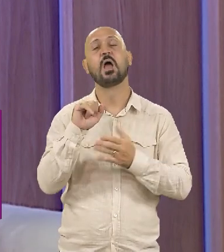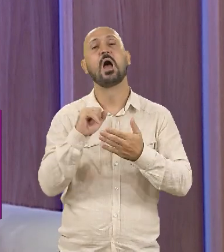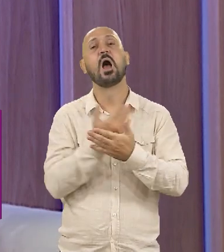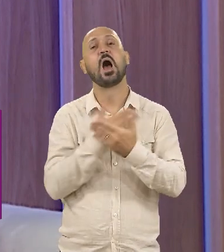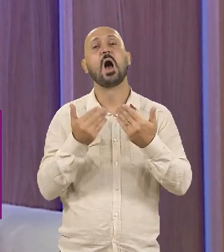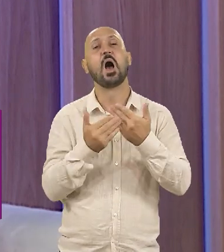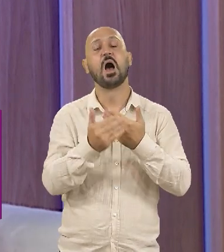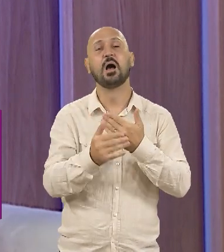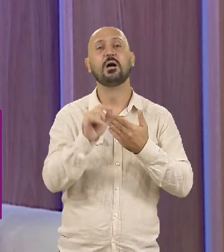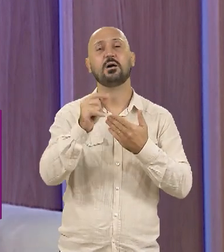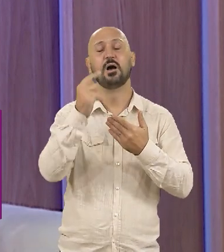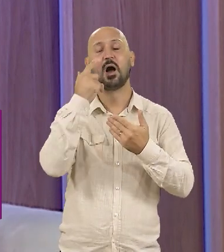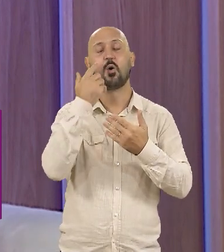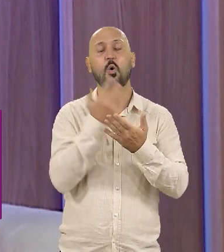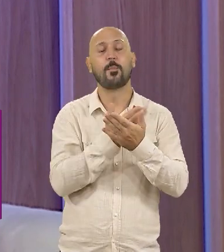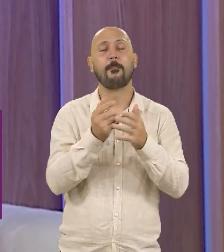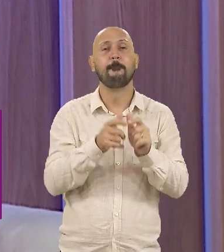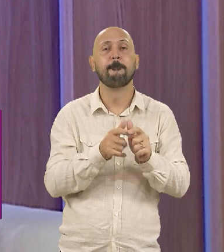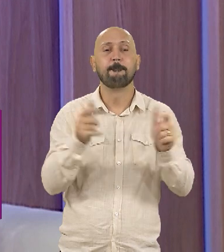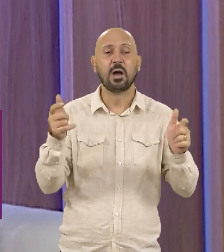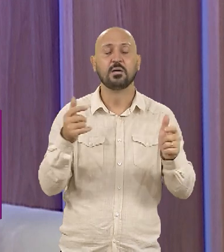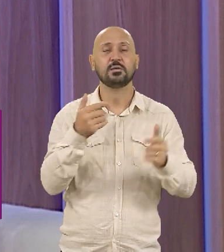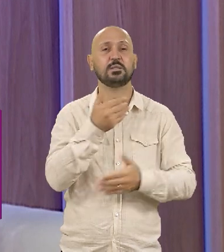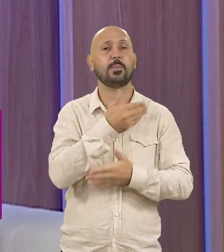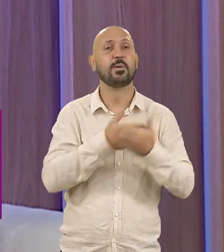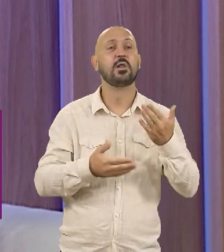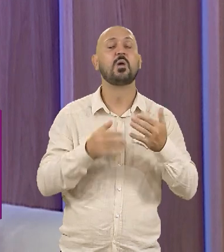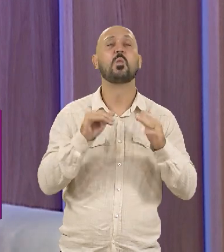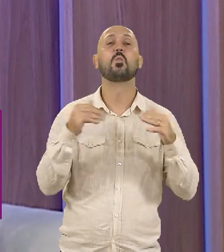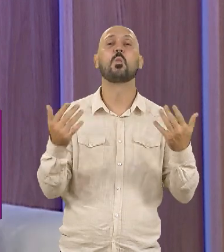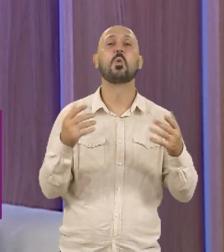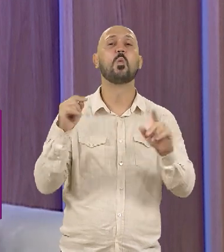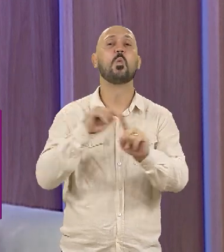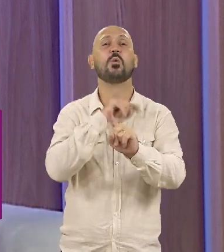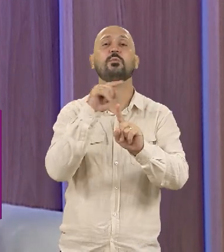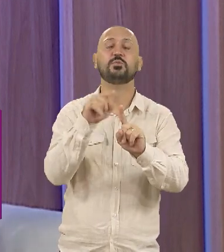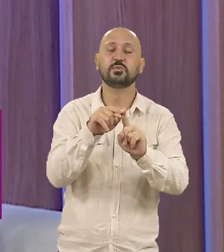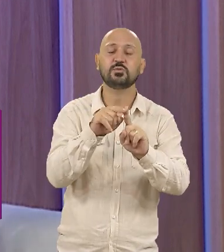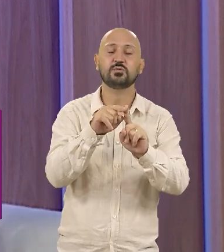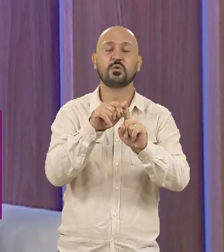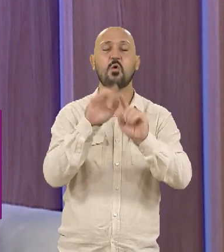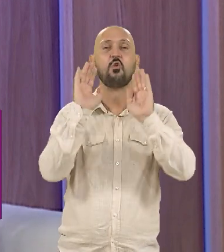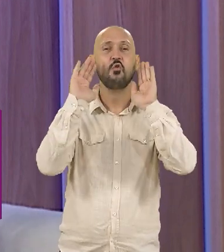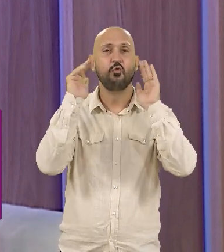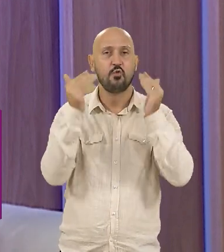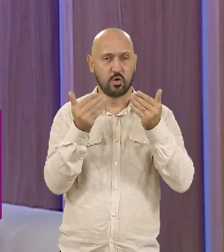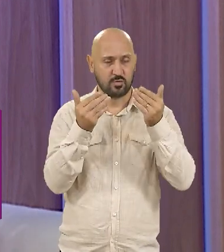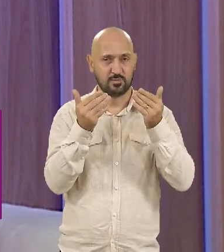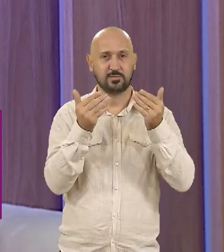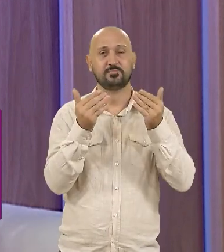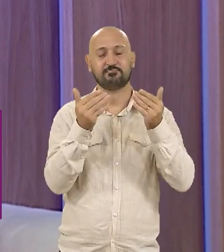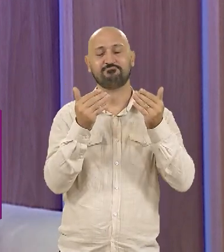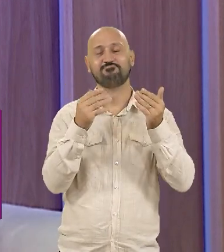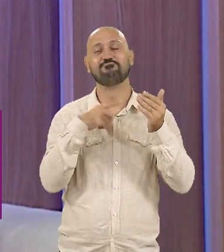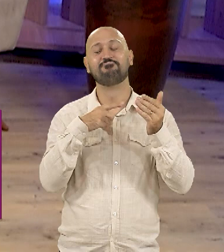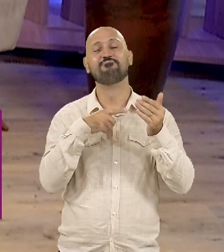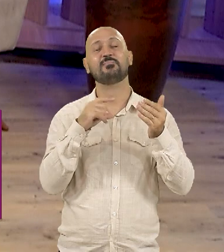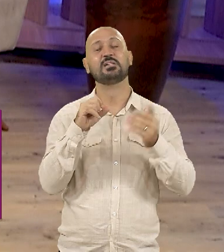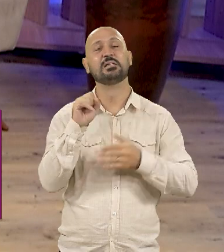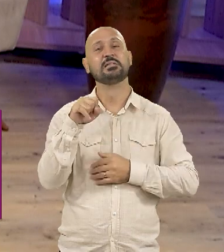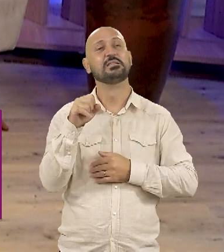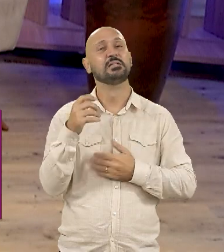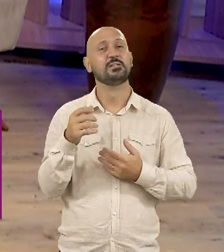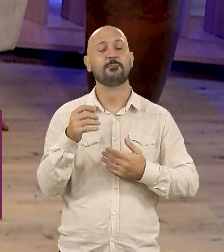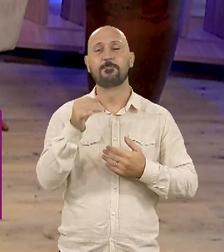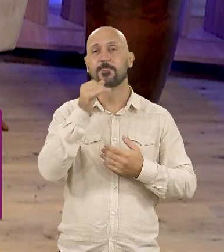pouco qual que é o objetivo, o foco. A gente entra naquele efeito manada que as pessoas